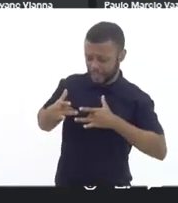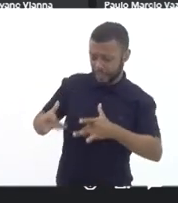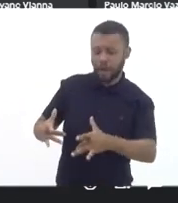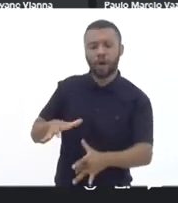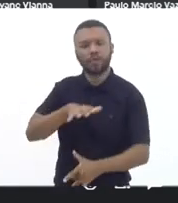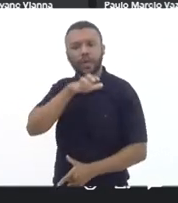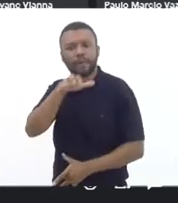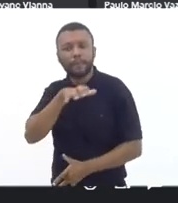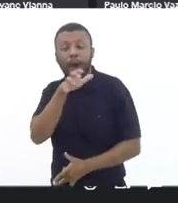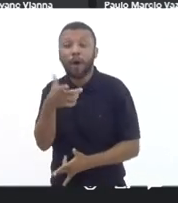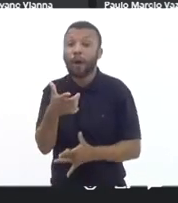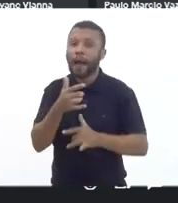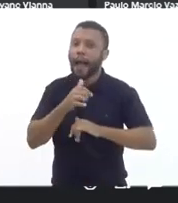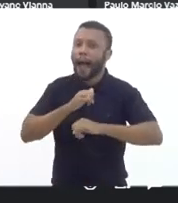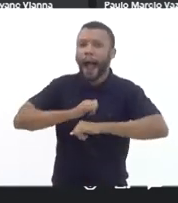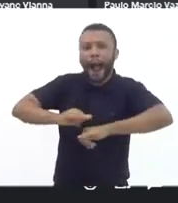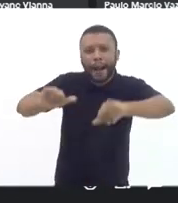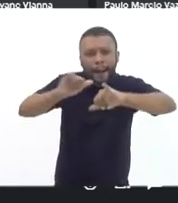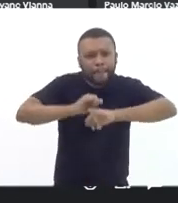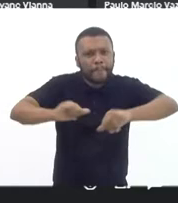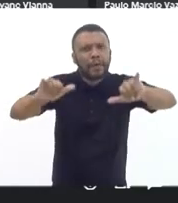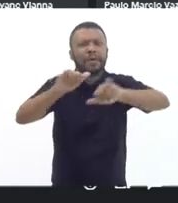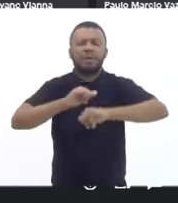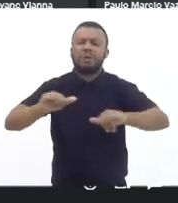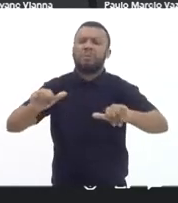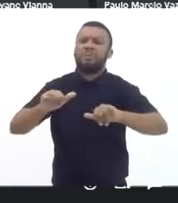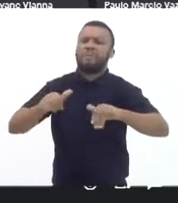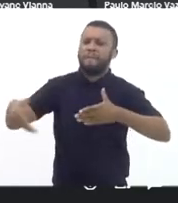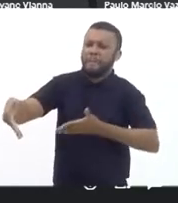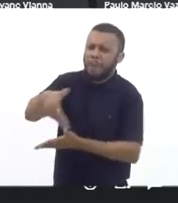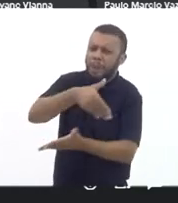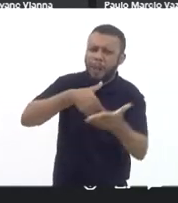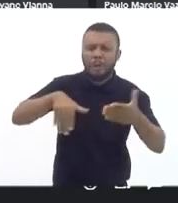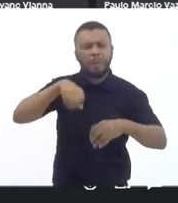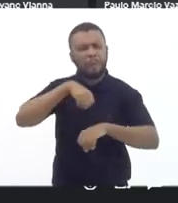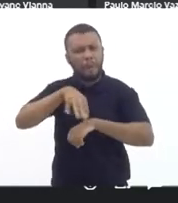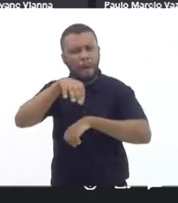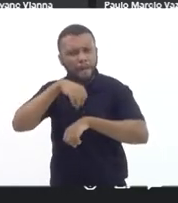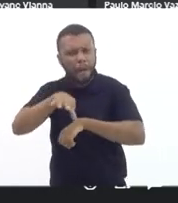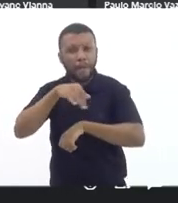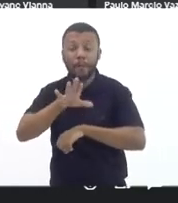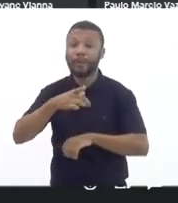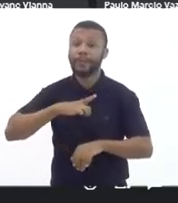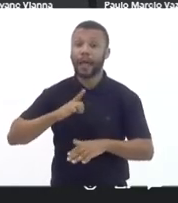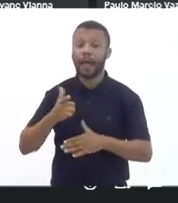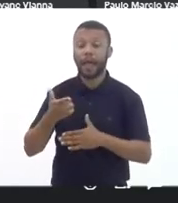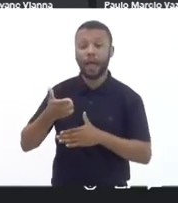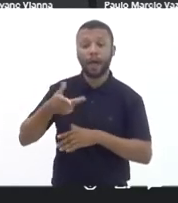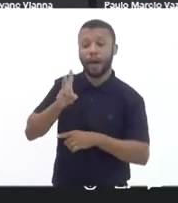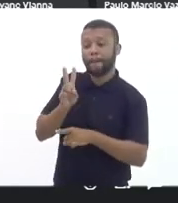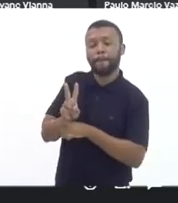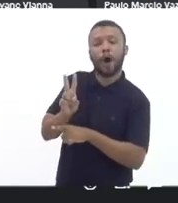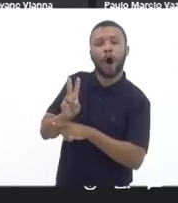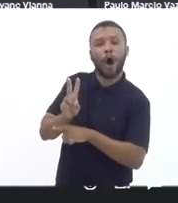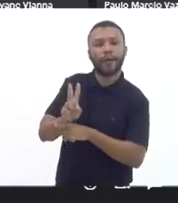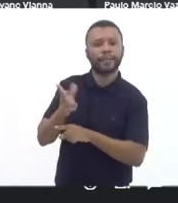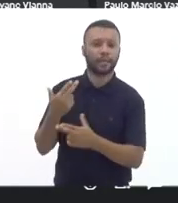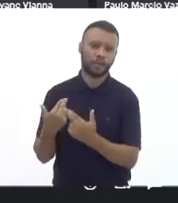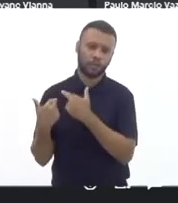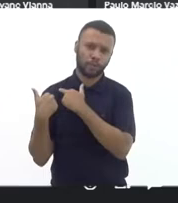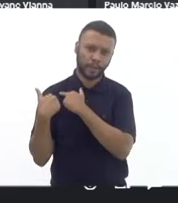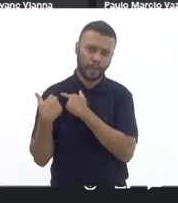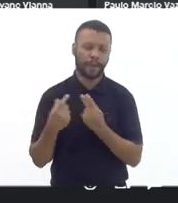que as campanhas têm que ser cada vez maiores. Quer dizer, posse responsável, não aos maus